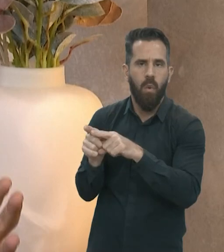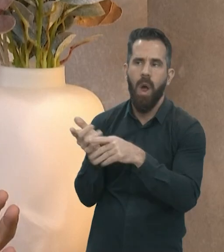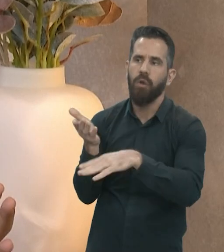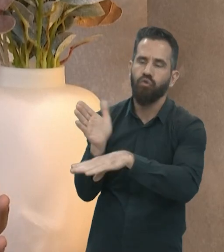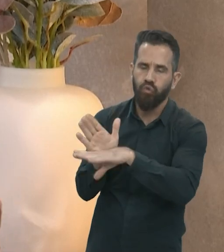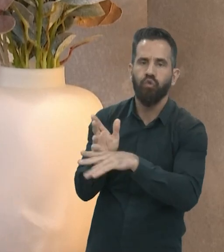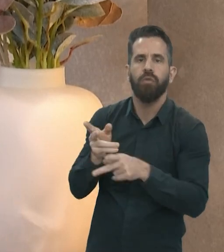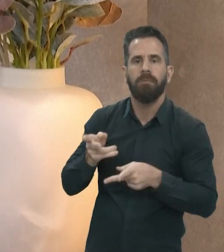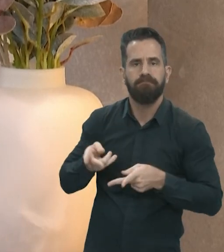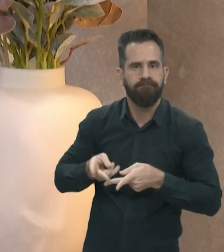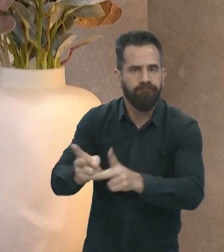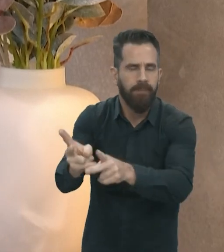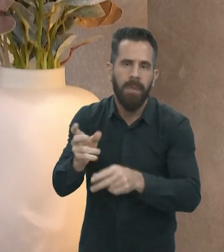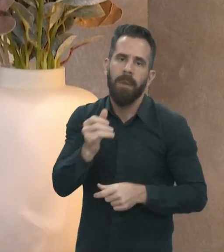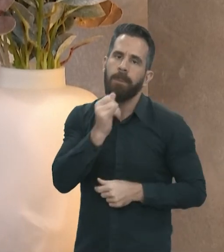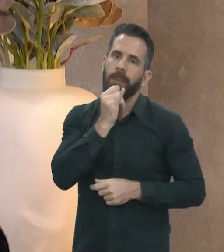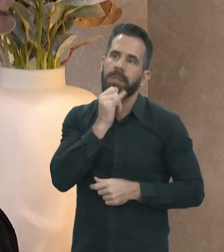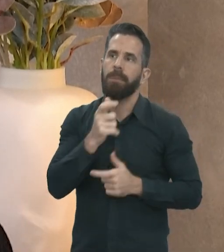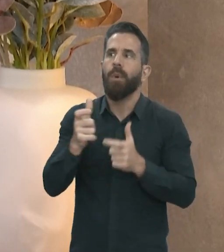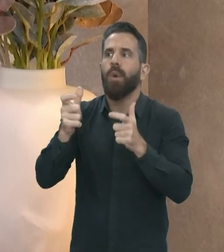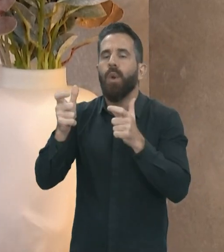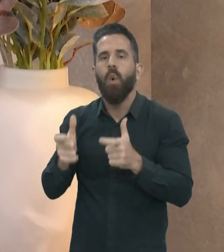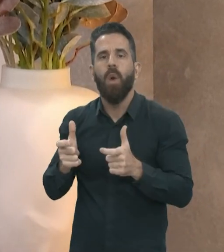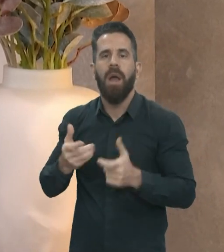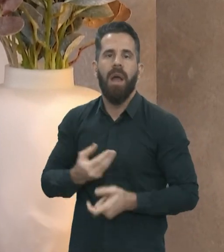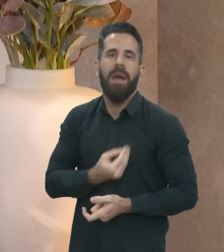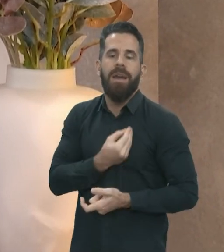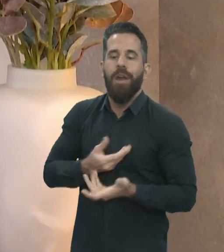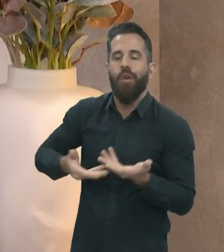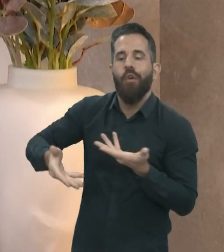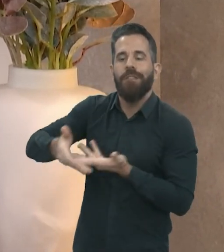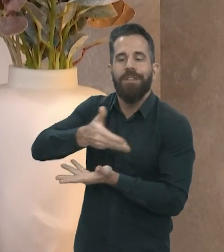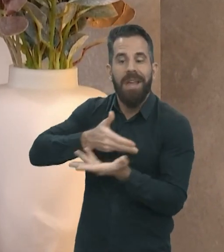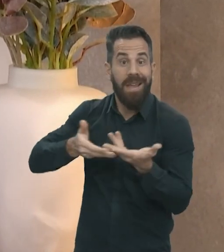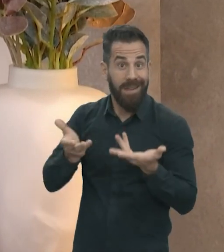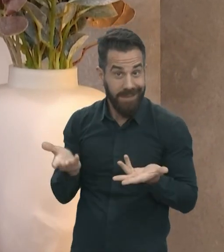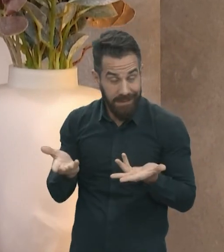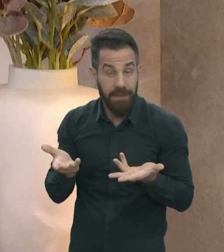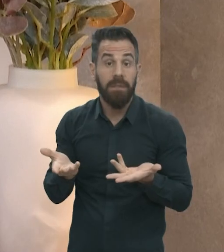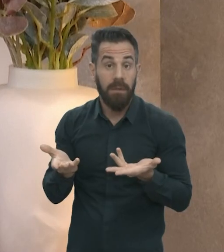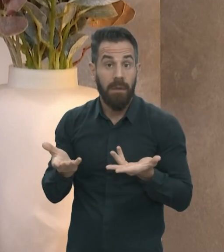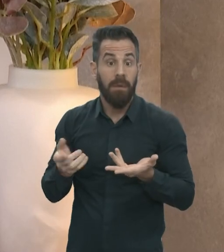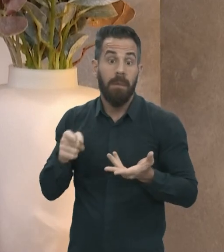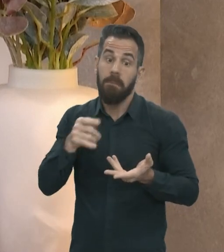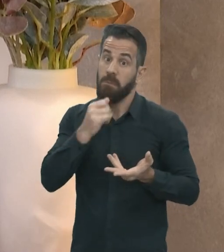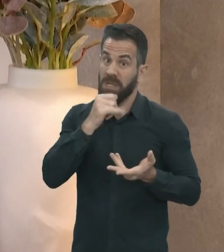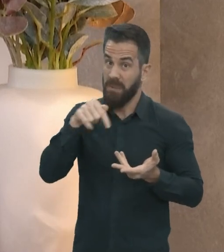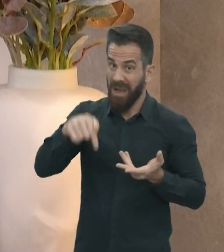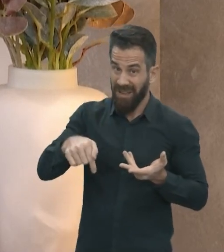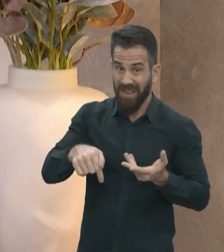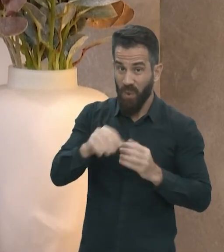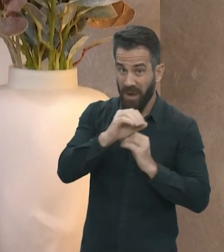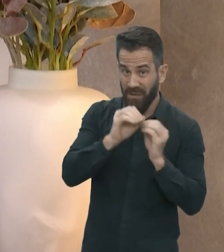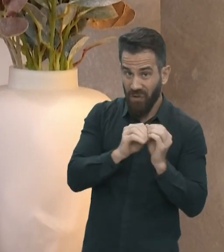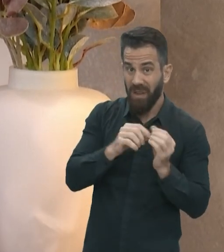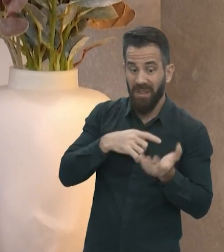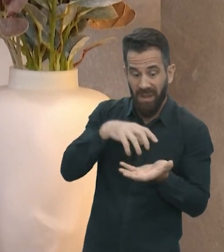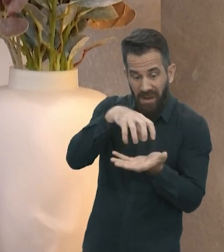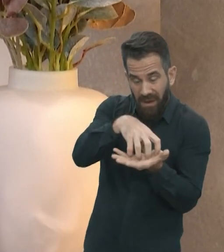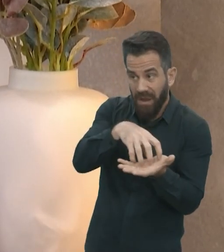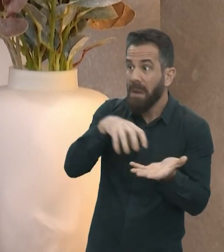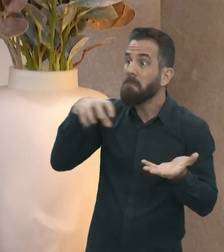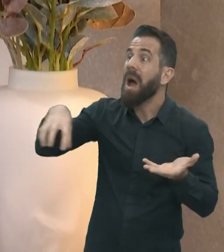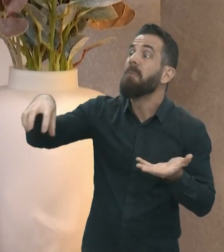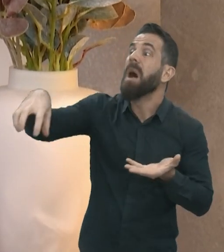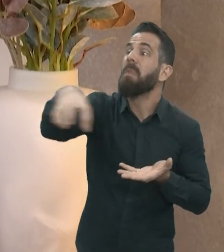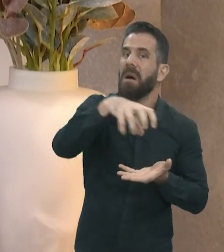espaços de convivência. Os nossos estudantes, infelizmente, os mais diferentes campos da UFG, não encontram esses espaços adequados. Então, o estudante ele vai estudar, ele vai